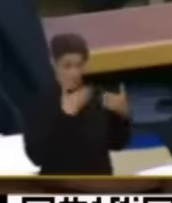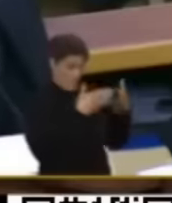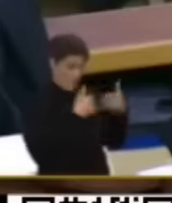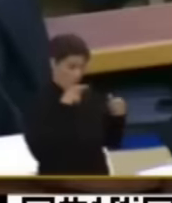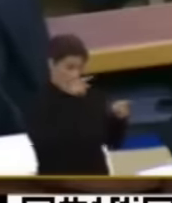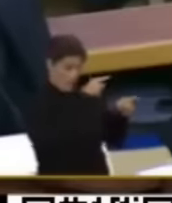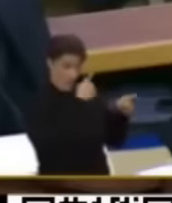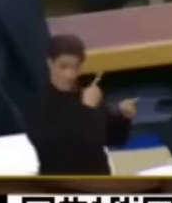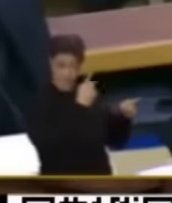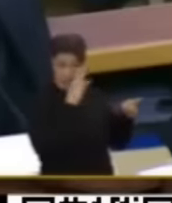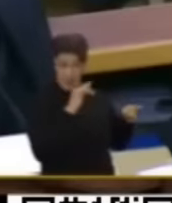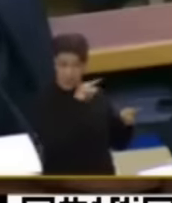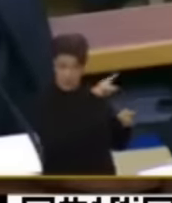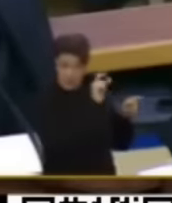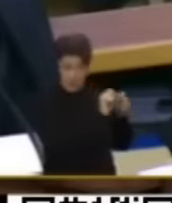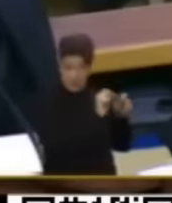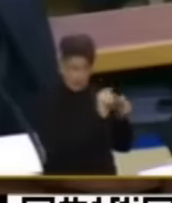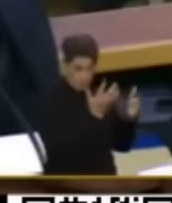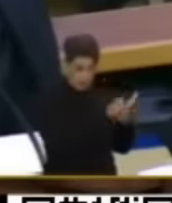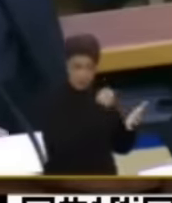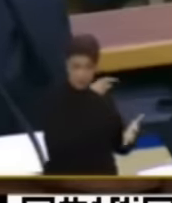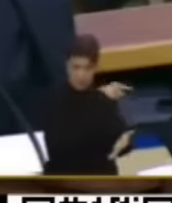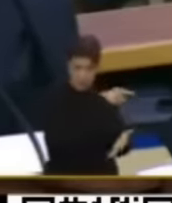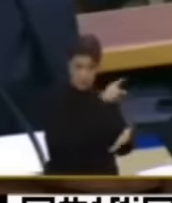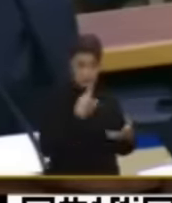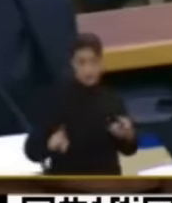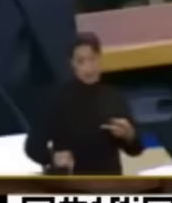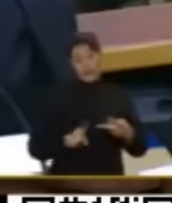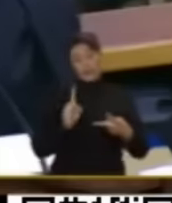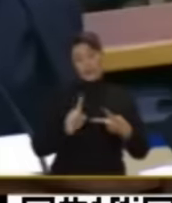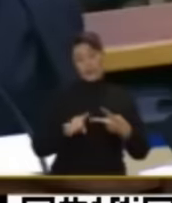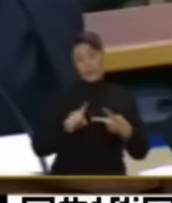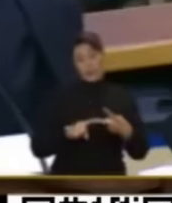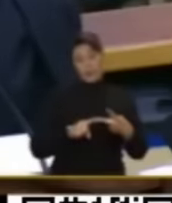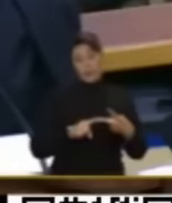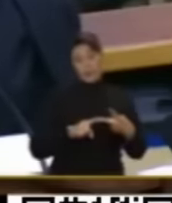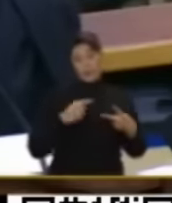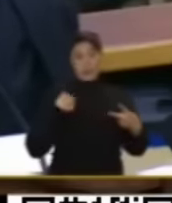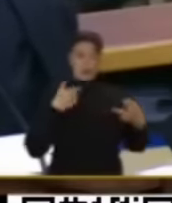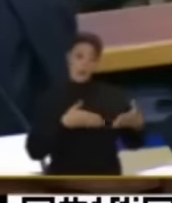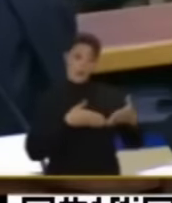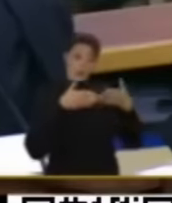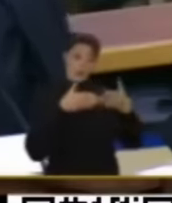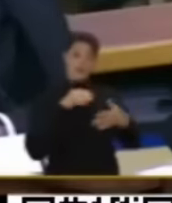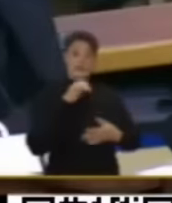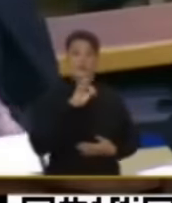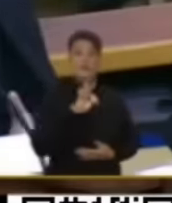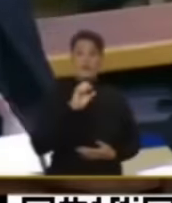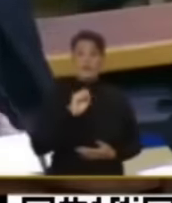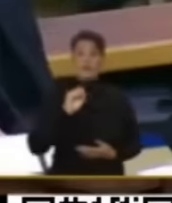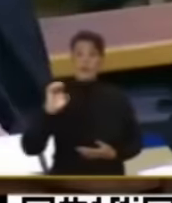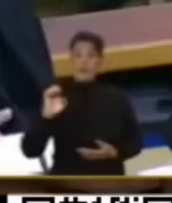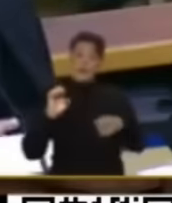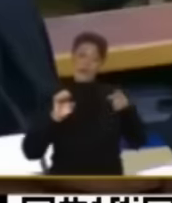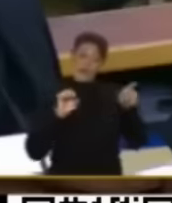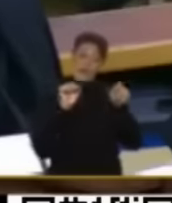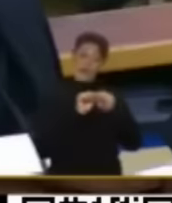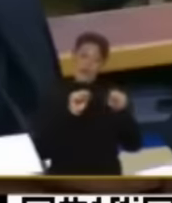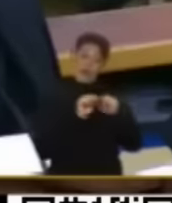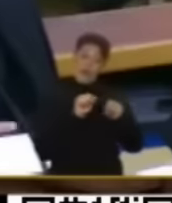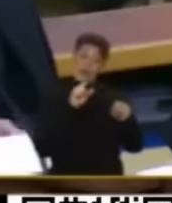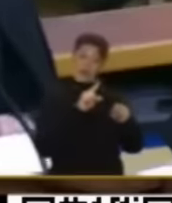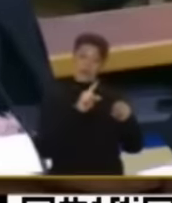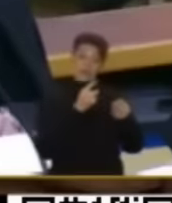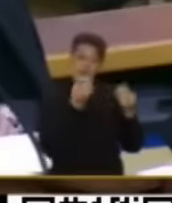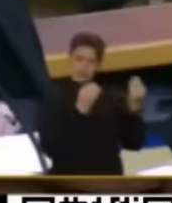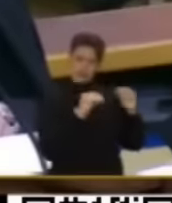legalidade. Como se isso fosse abarcado, englobado, aceito pelo devido processo